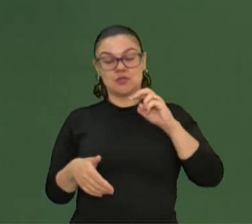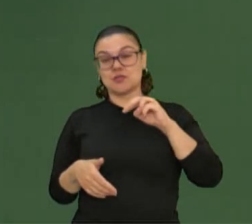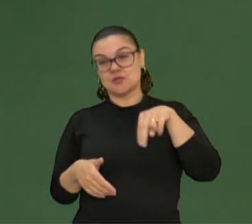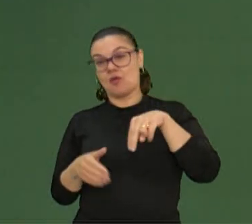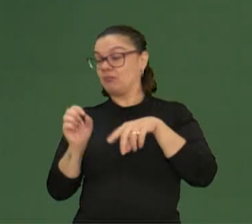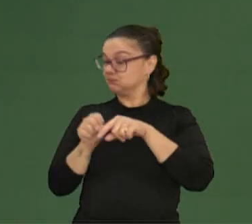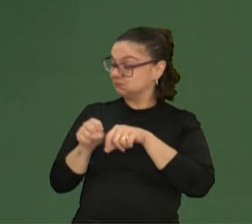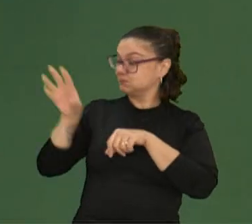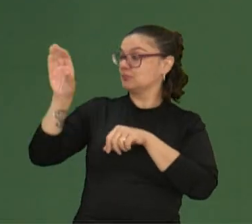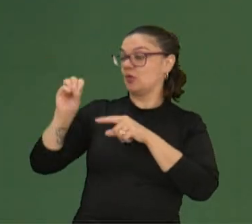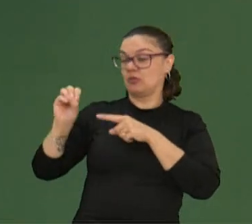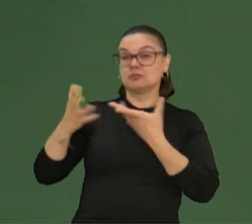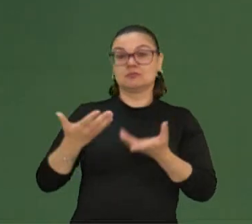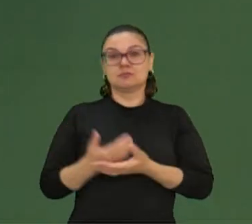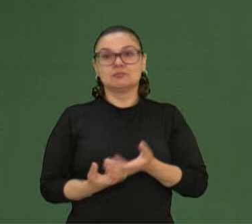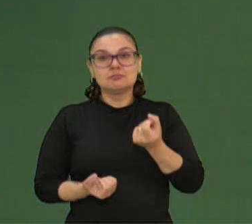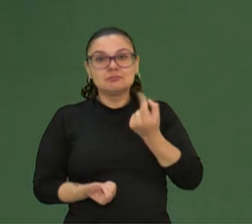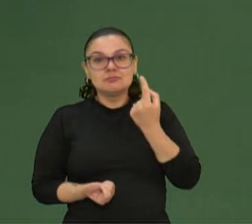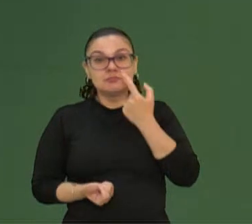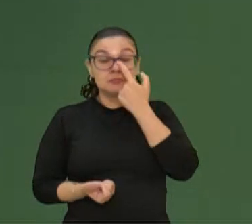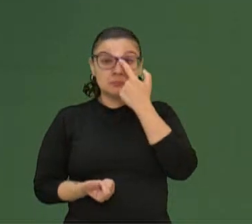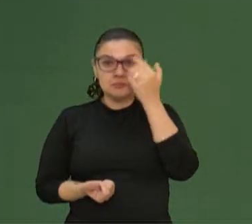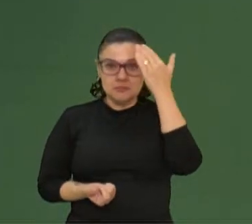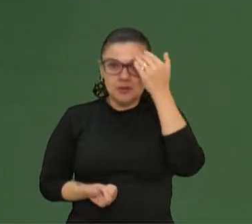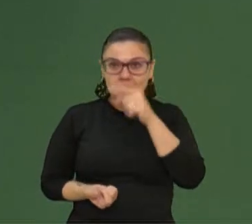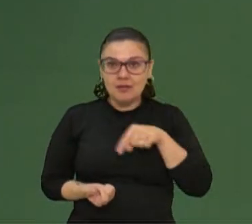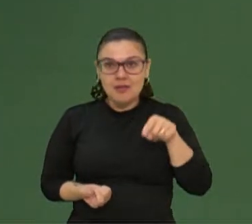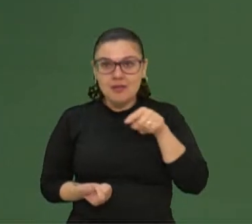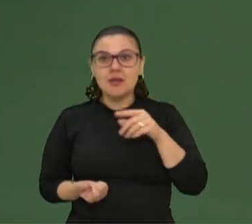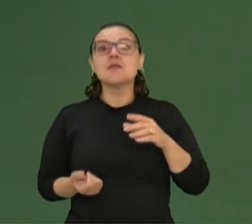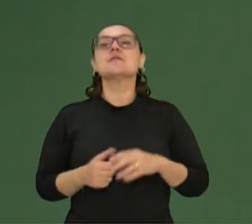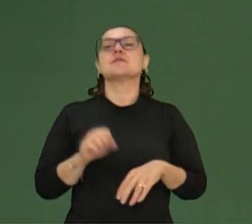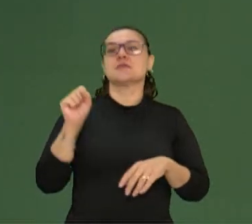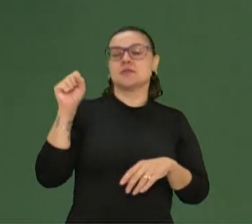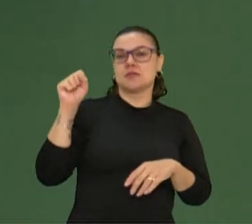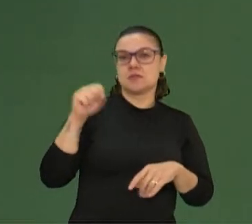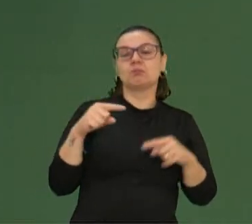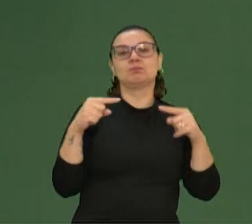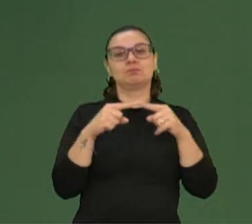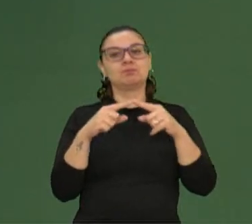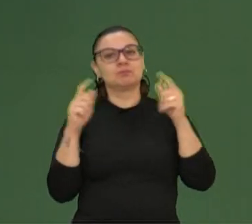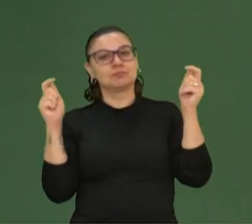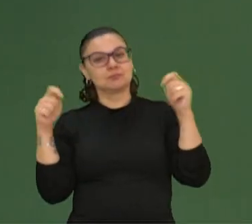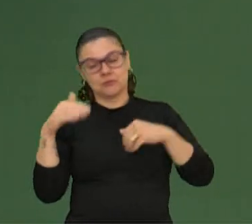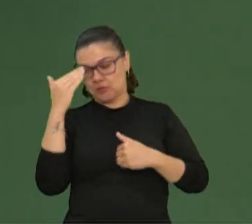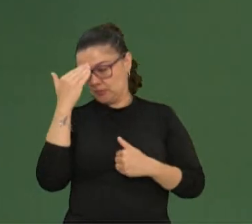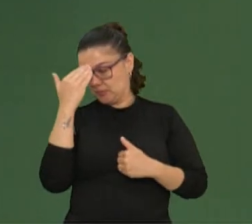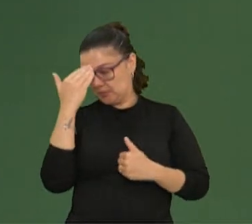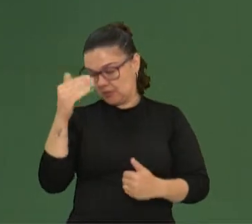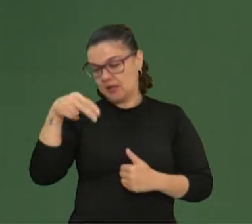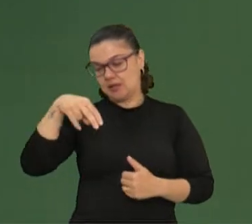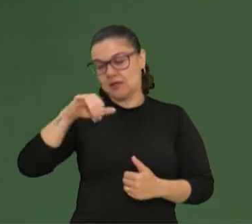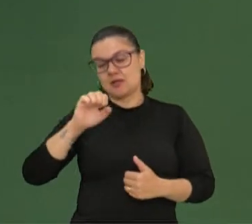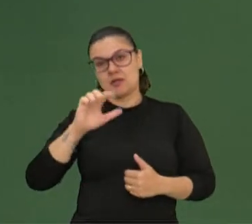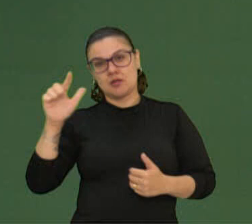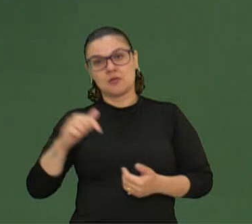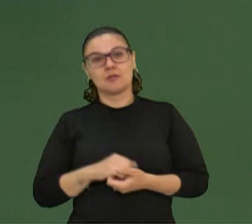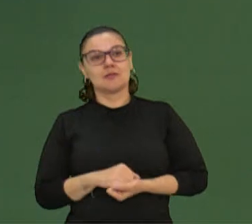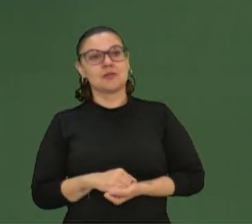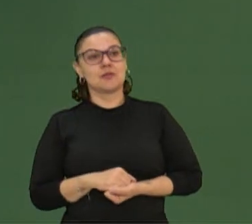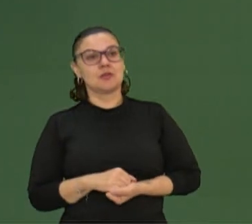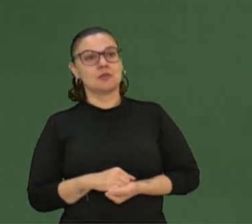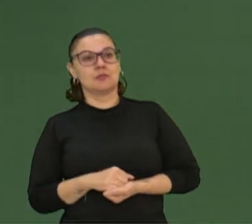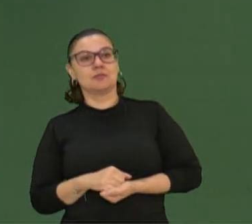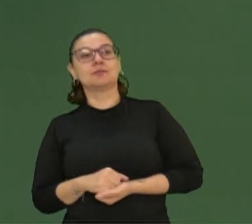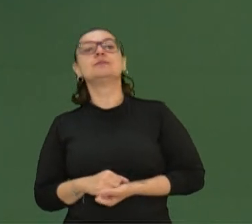oxigênio. Entenderam a ideia dele? E sim, isso é válido, perfeito, muito obrigado, Van Niel. A pronúncia melhor é